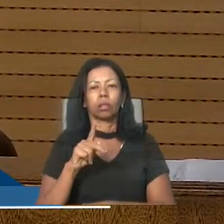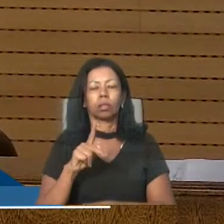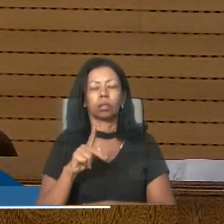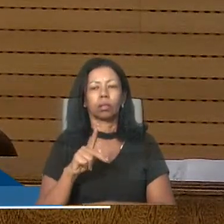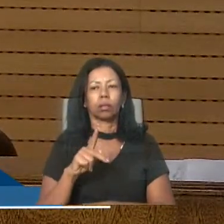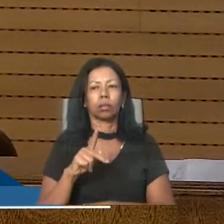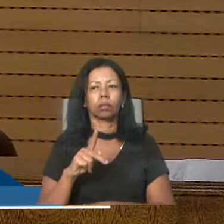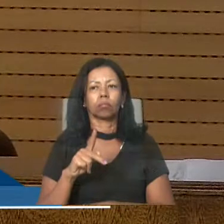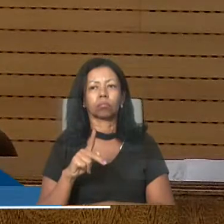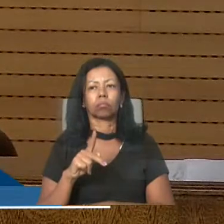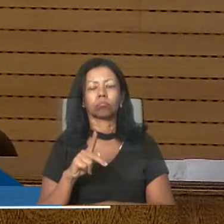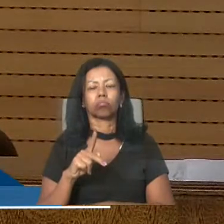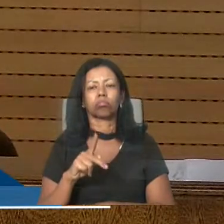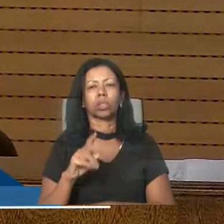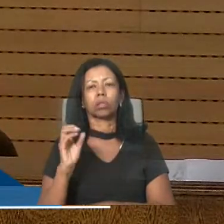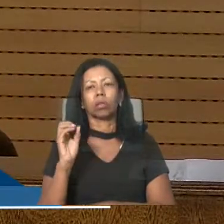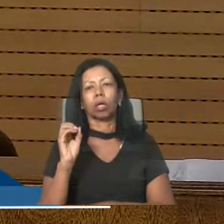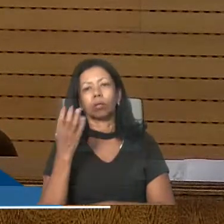de